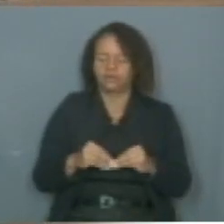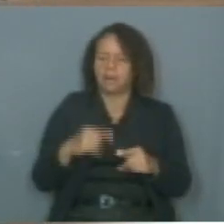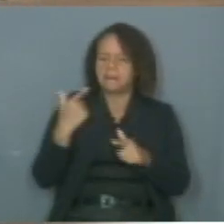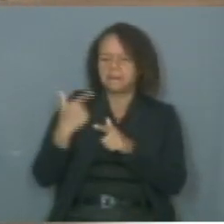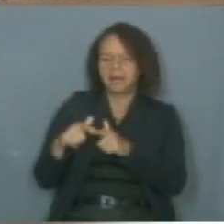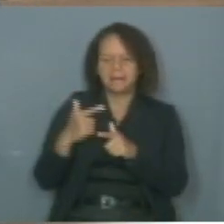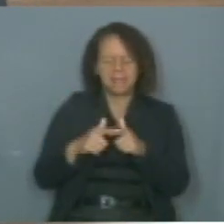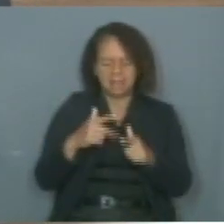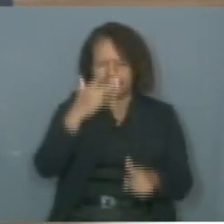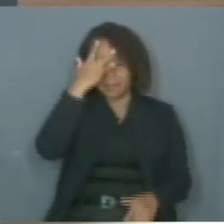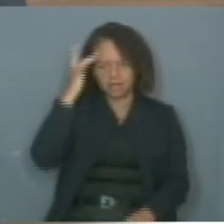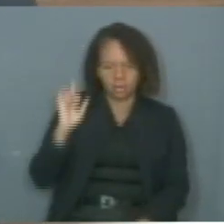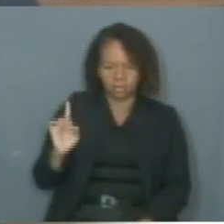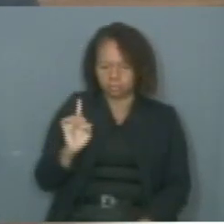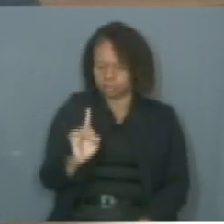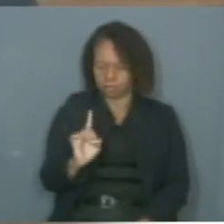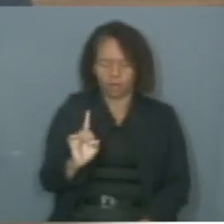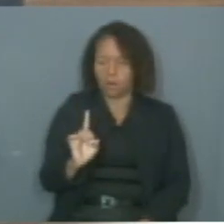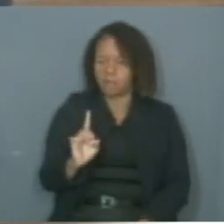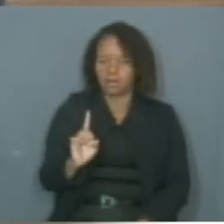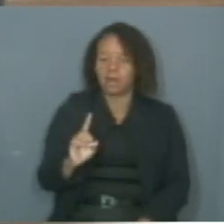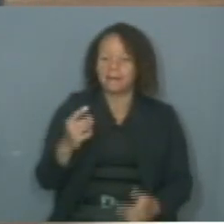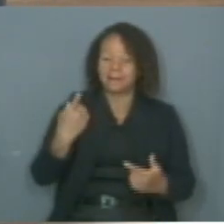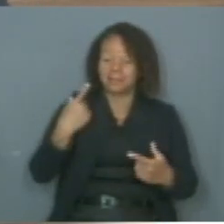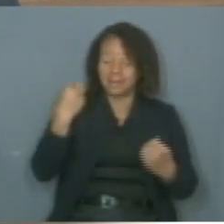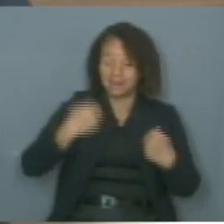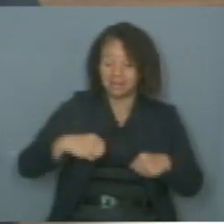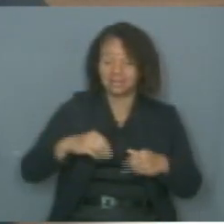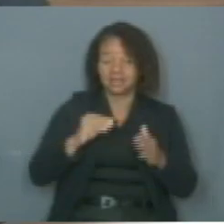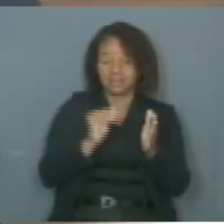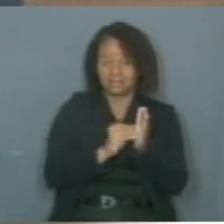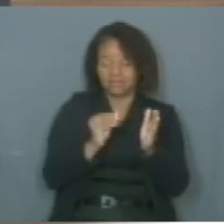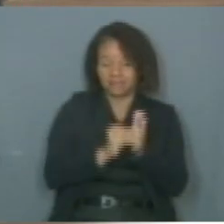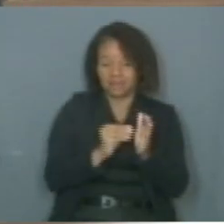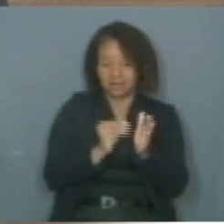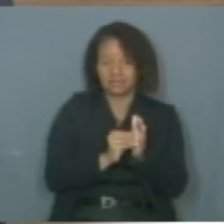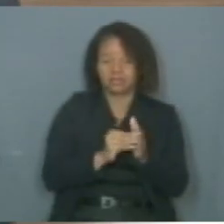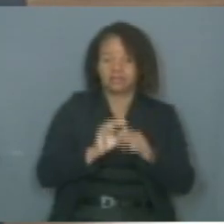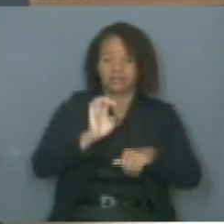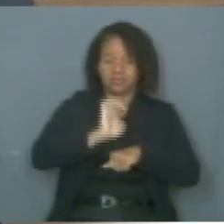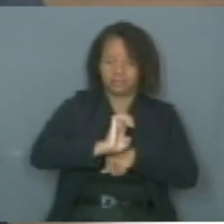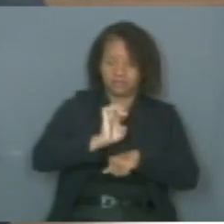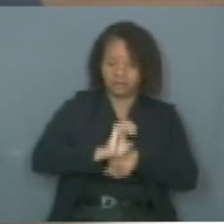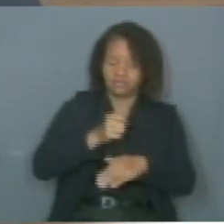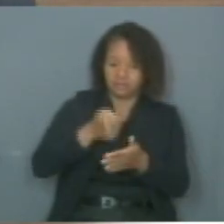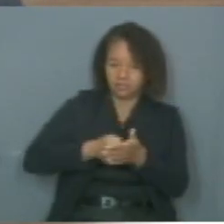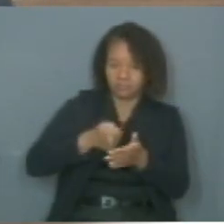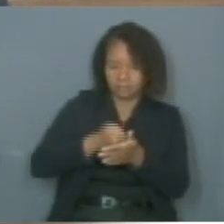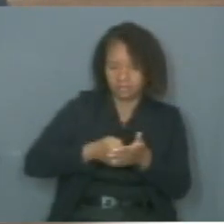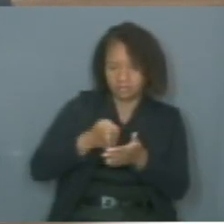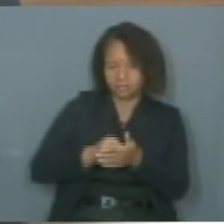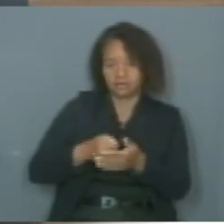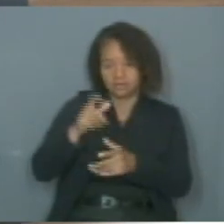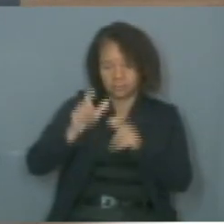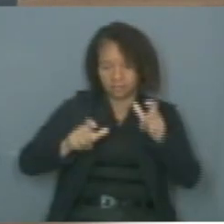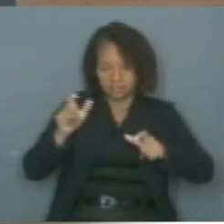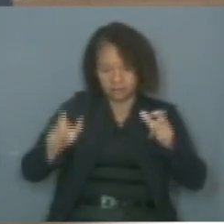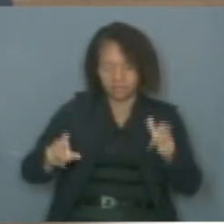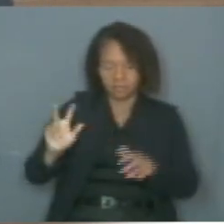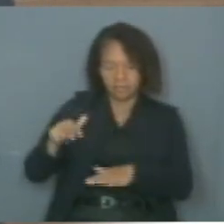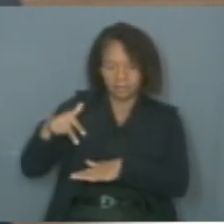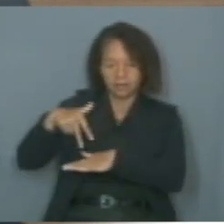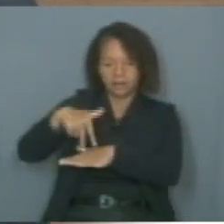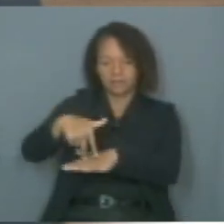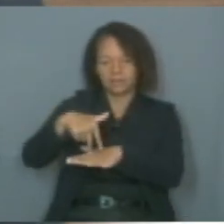as pessoas que ocupam, o problema é a ausência histórica do Estado que obriga que essas pessoas